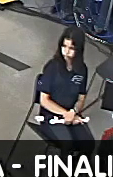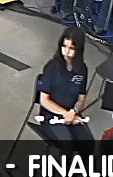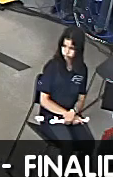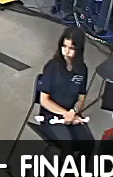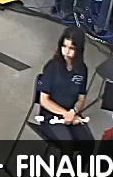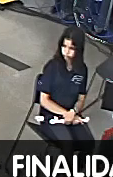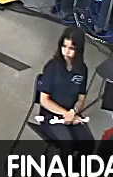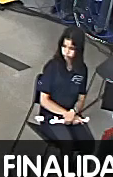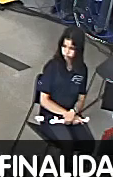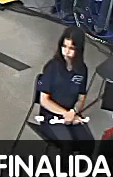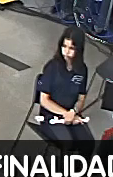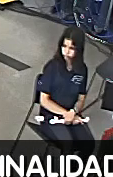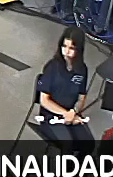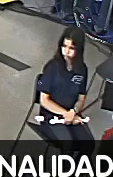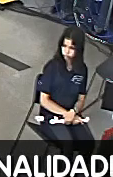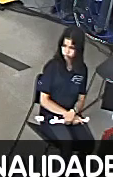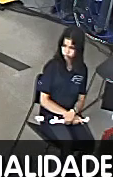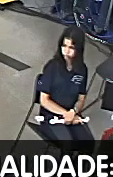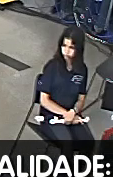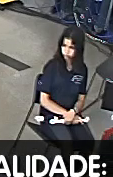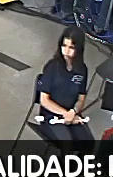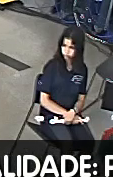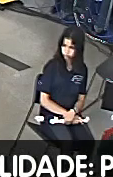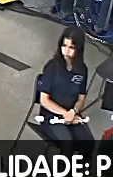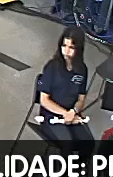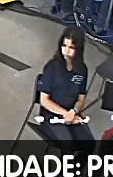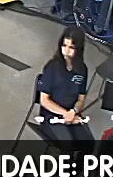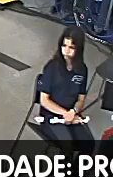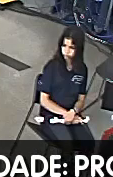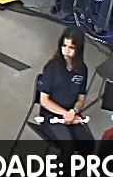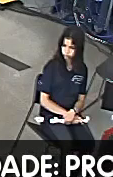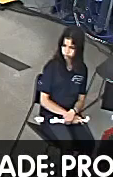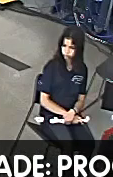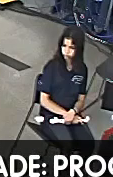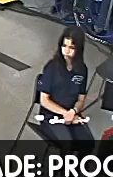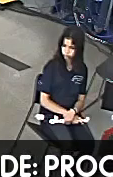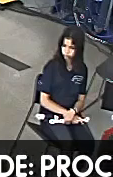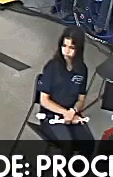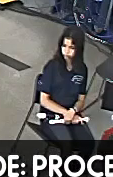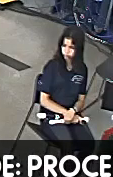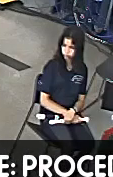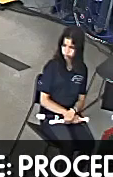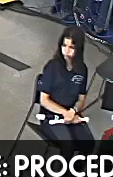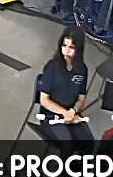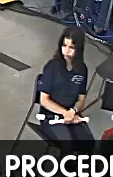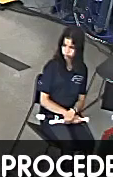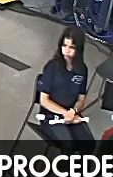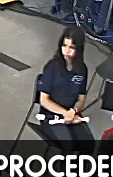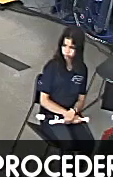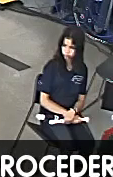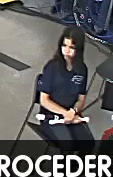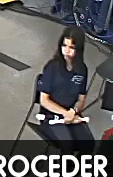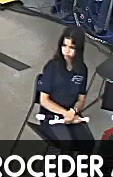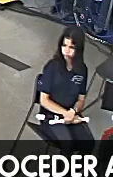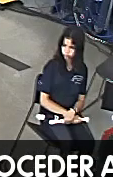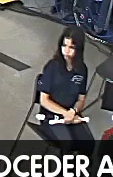desejamos dar oportunidades àqueles que estão esquecidos e muitas